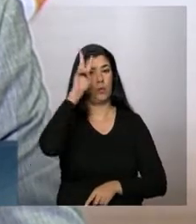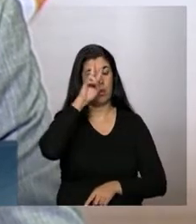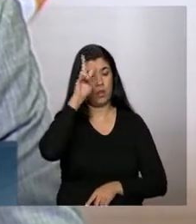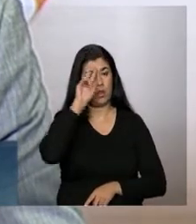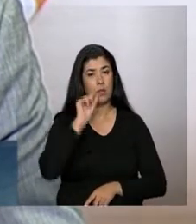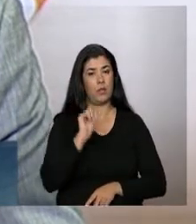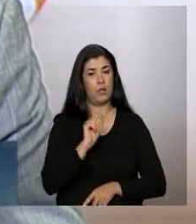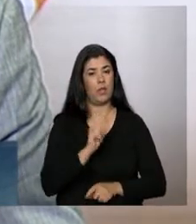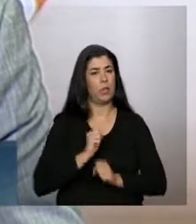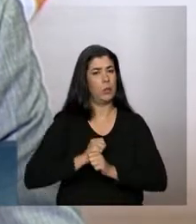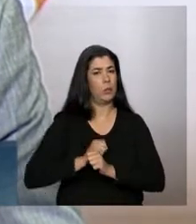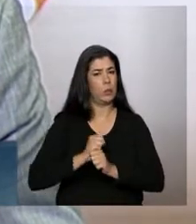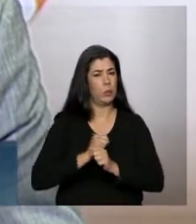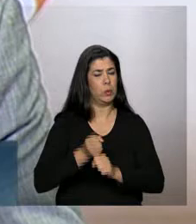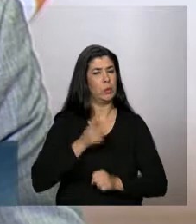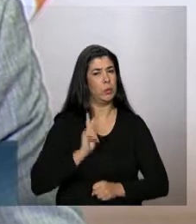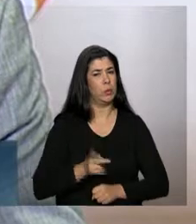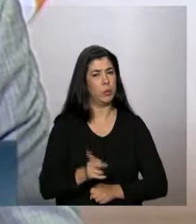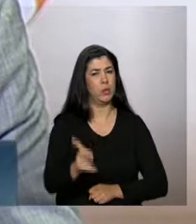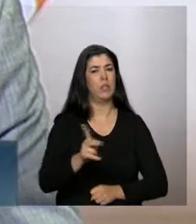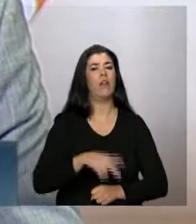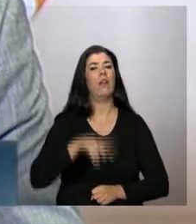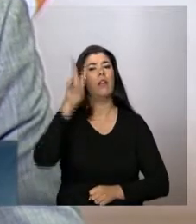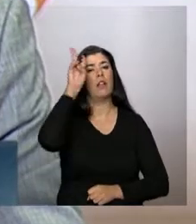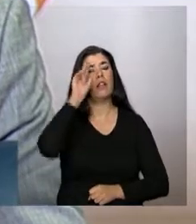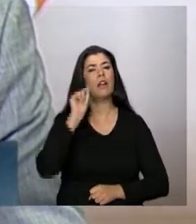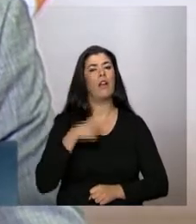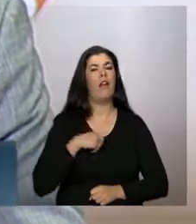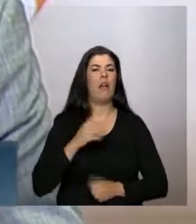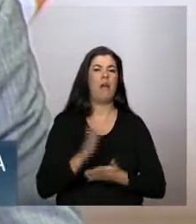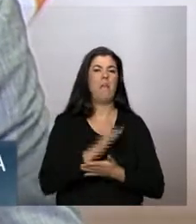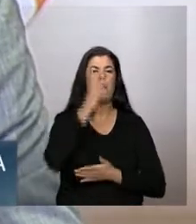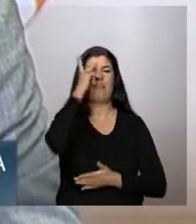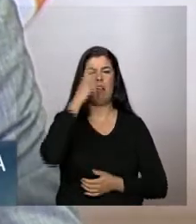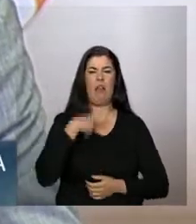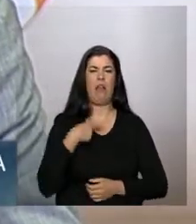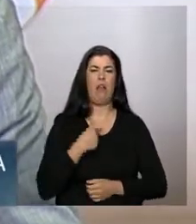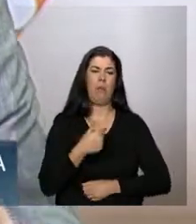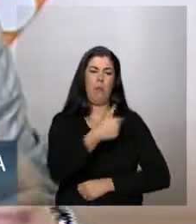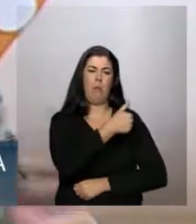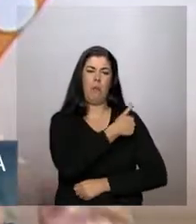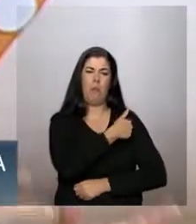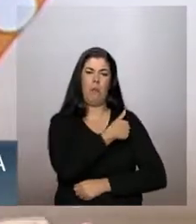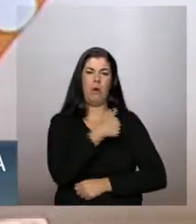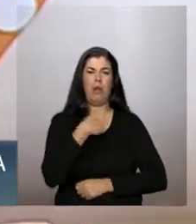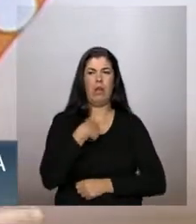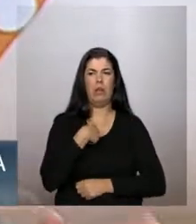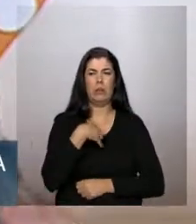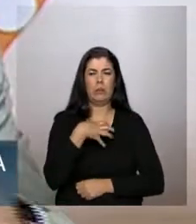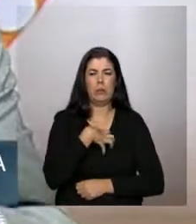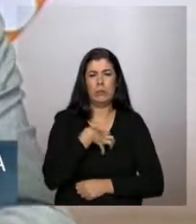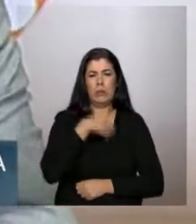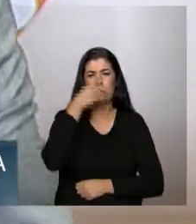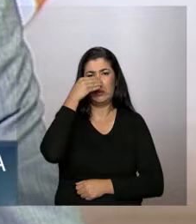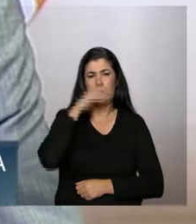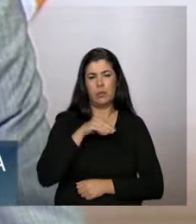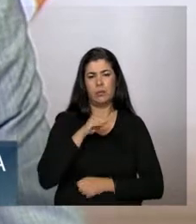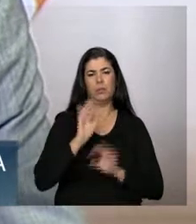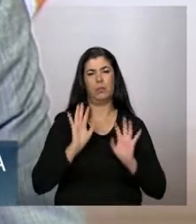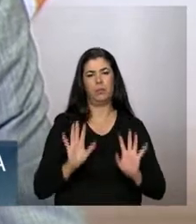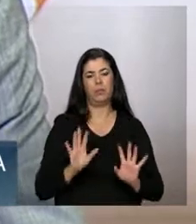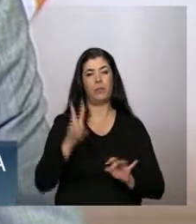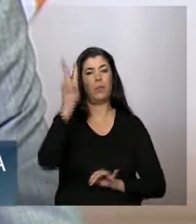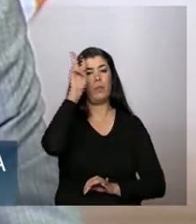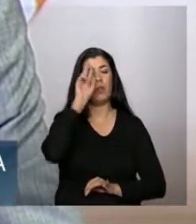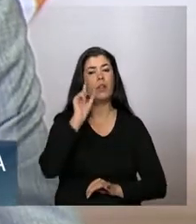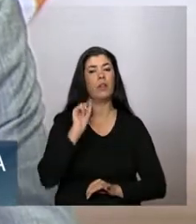gente todos os anos lembra isso, há muito boato que eu tomei vacina e fiquei com gripe. Nós temos que lembrar